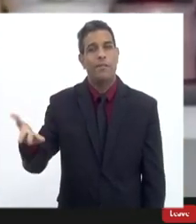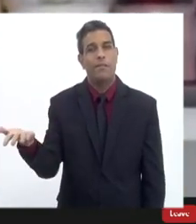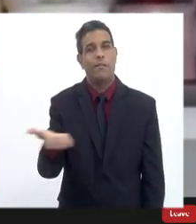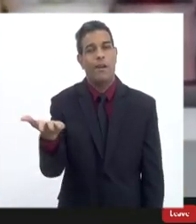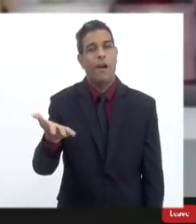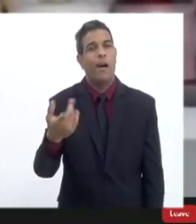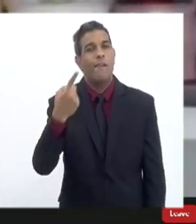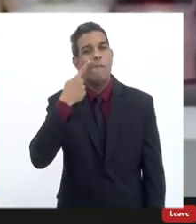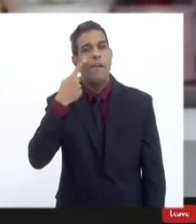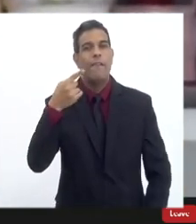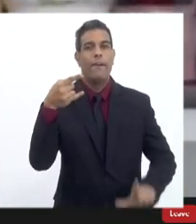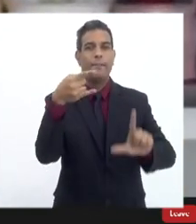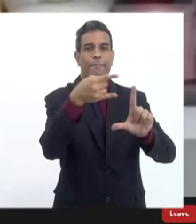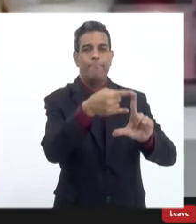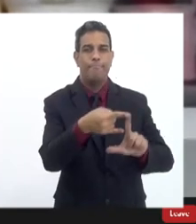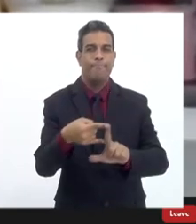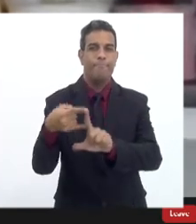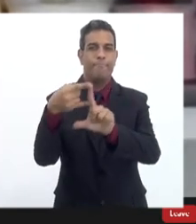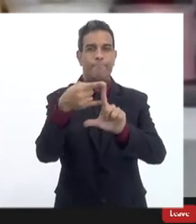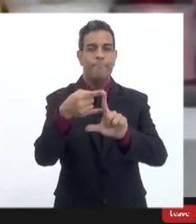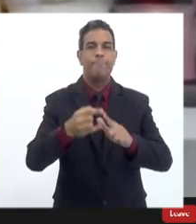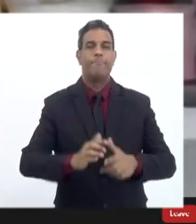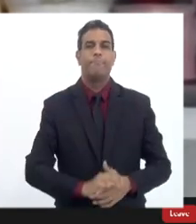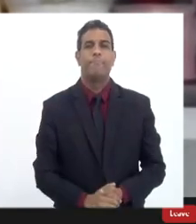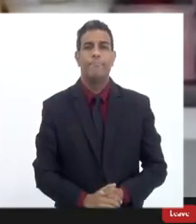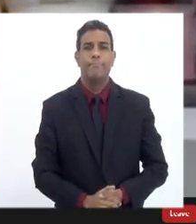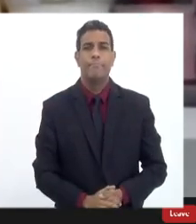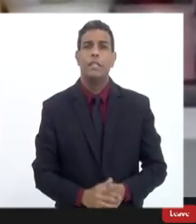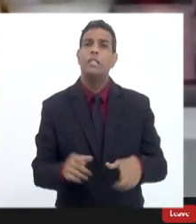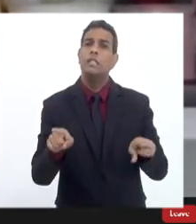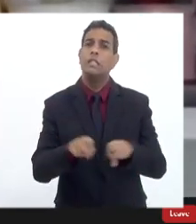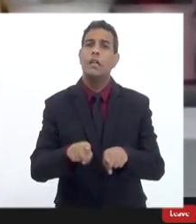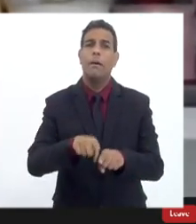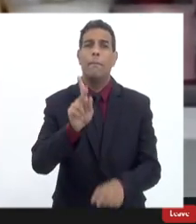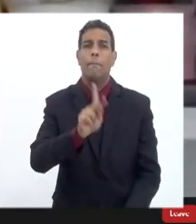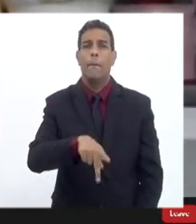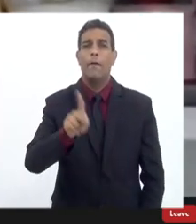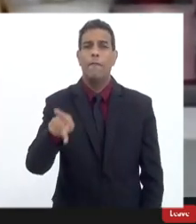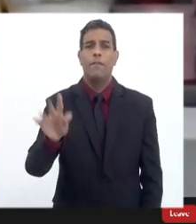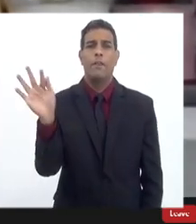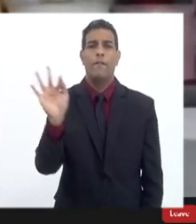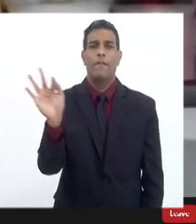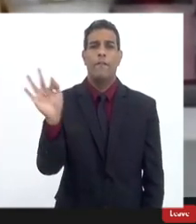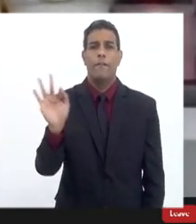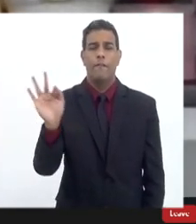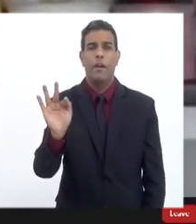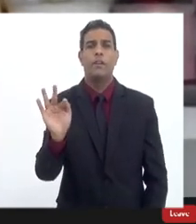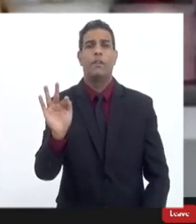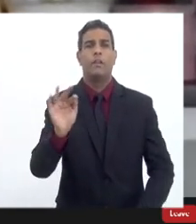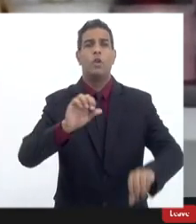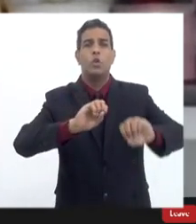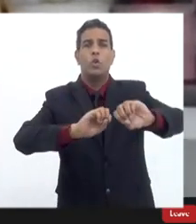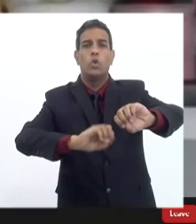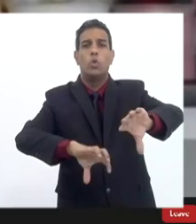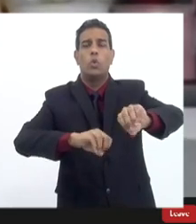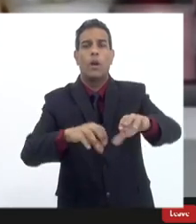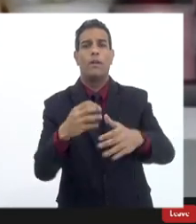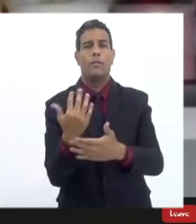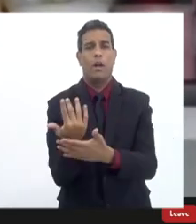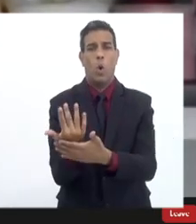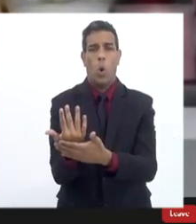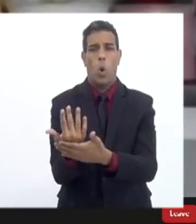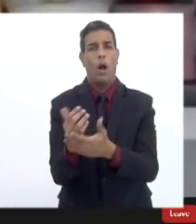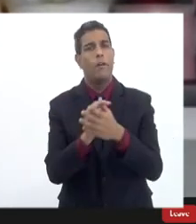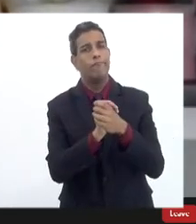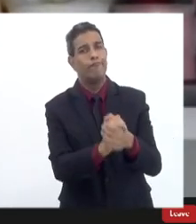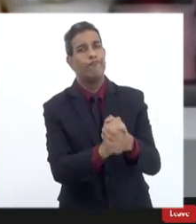vir para cá, Elisângela da Seduc. Sou também professora da Faculdade de Educação da UERJ. E eu queria muito cumprimentar